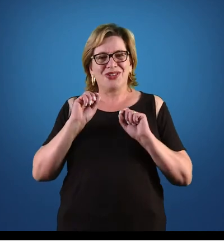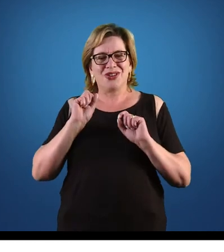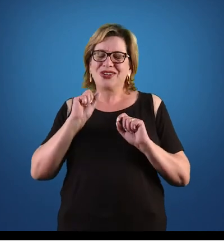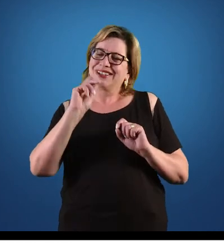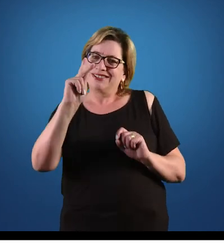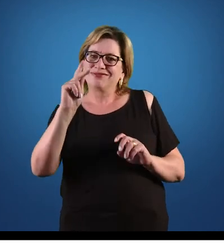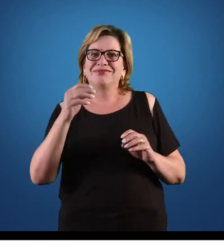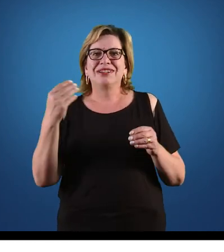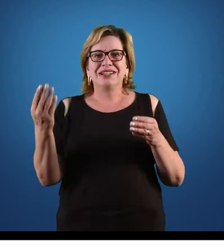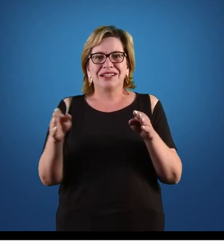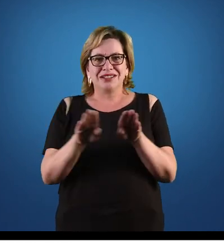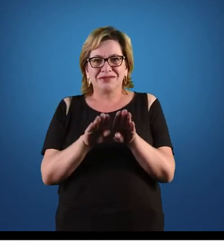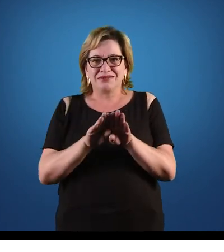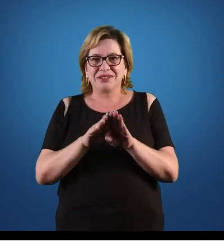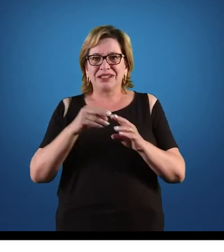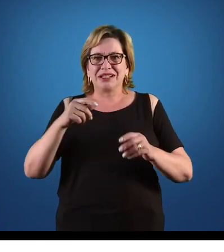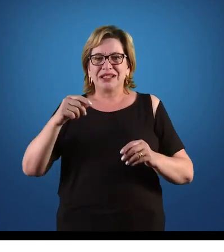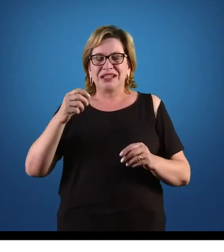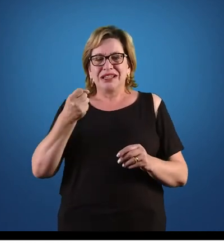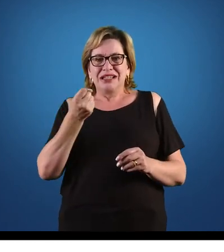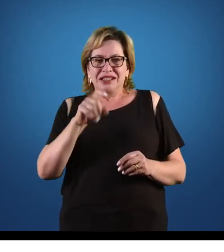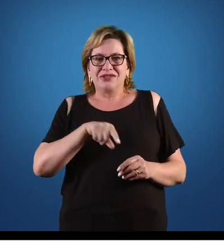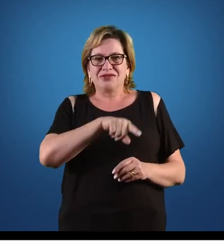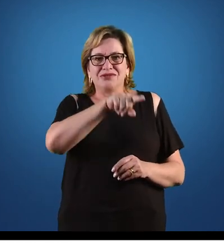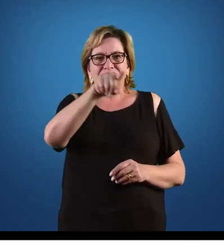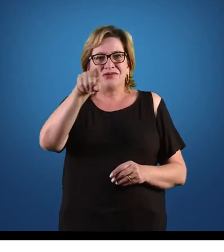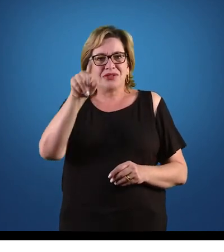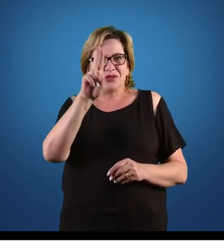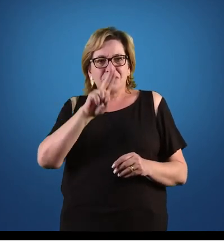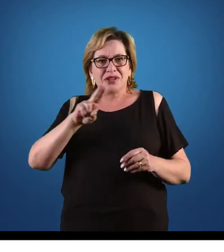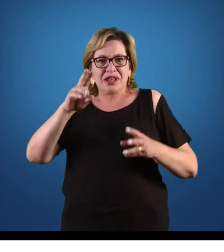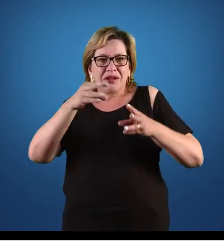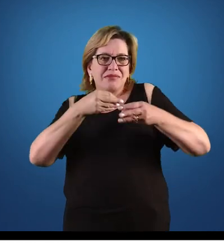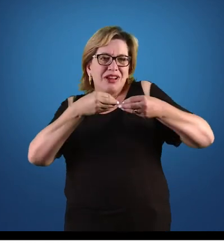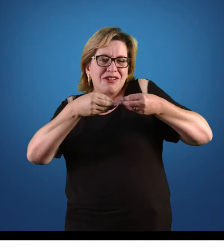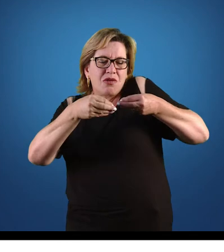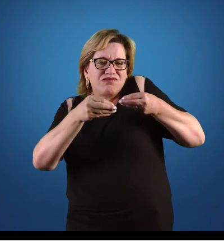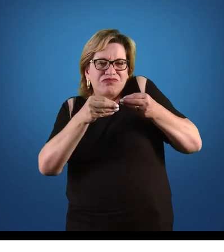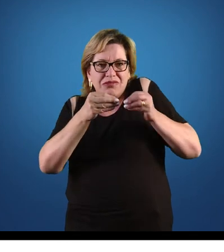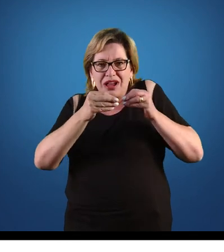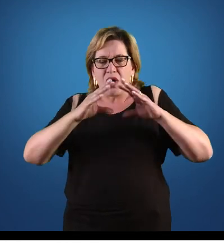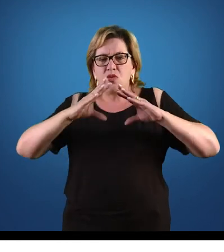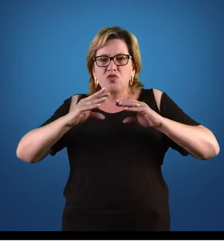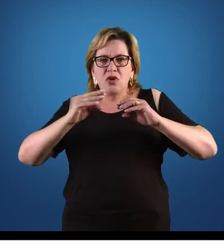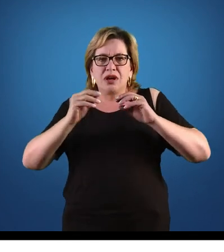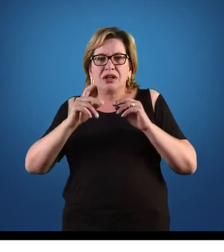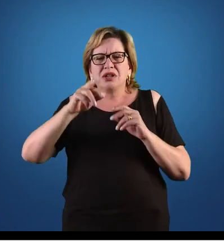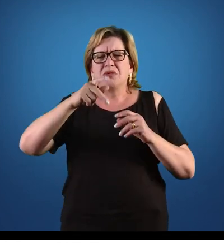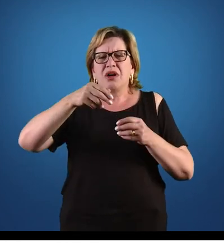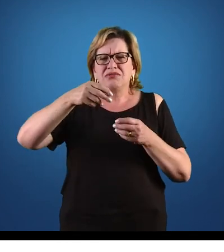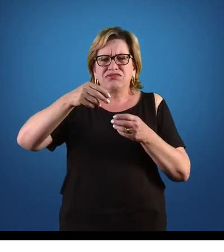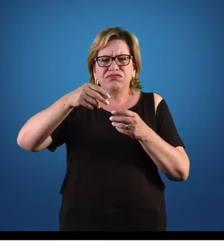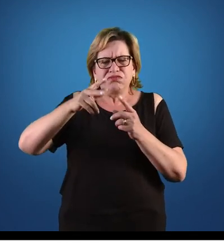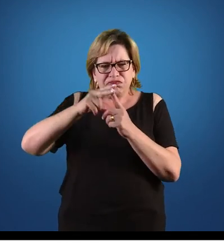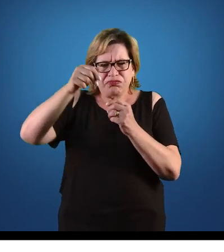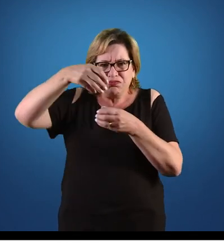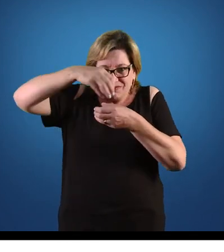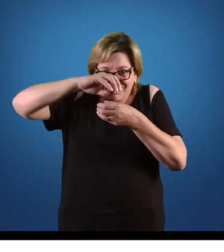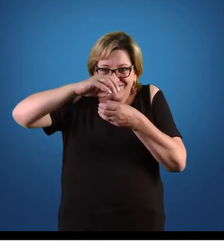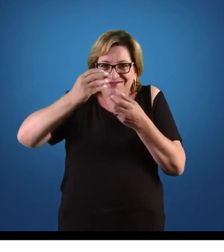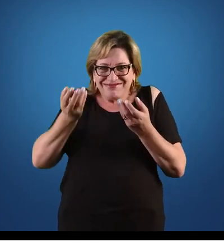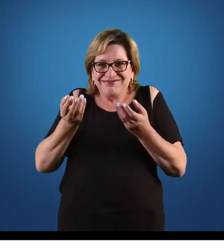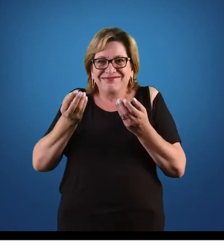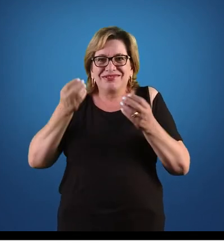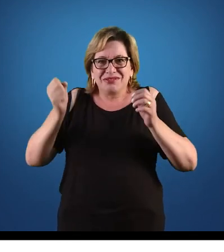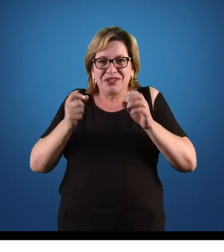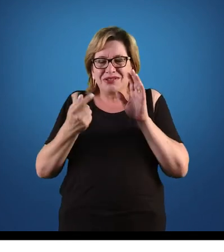Existe uma maneira também de você, se você for trabalhar com o plástico mole, no caso a garrafa PET, você pode usar esse modelinho aqui,